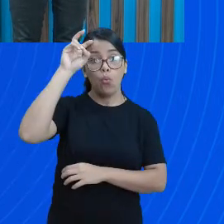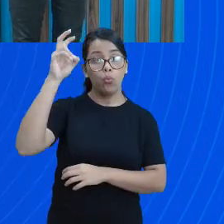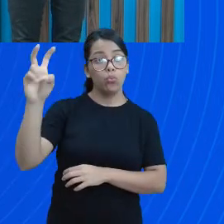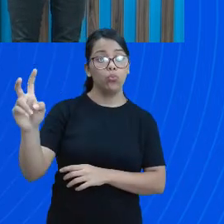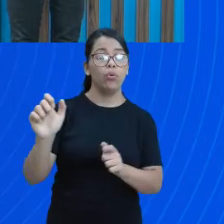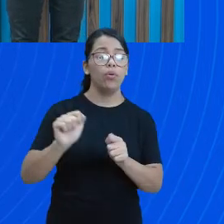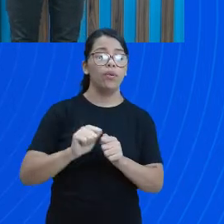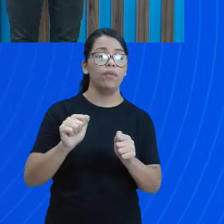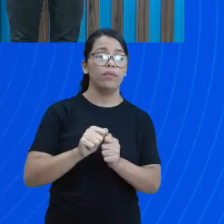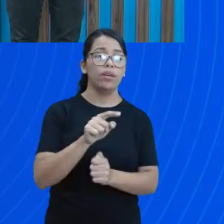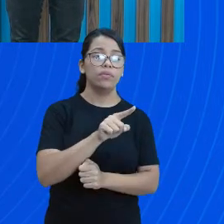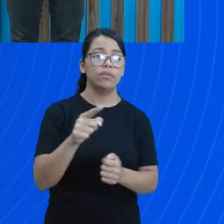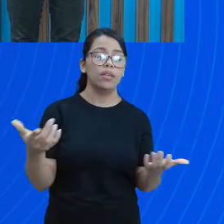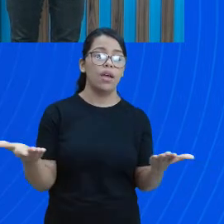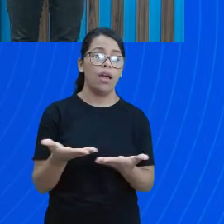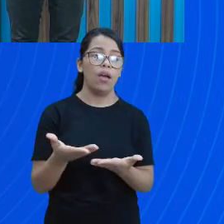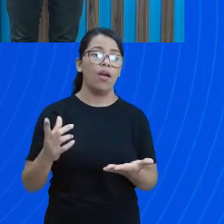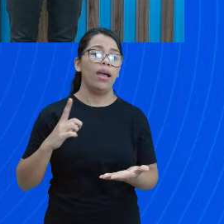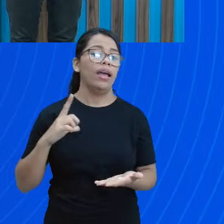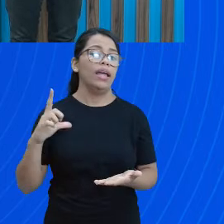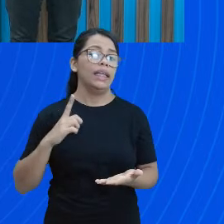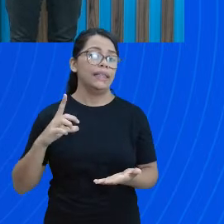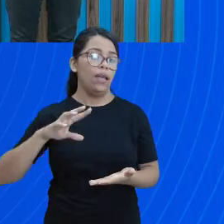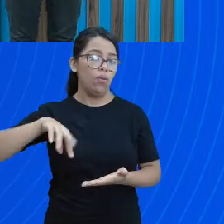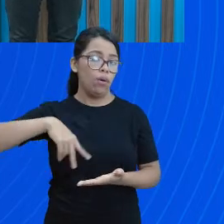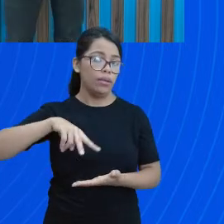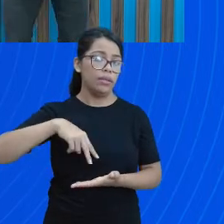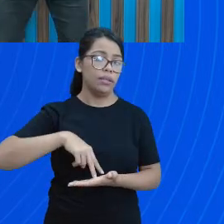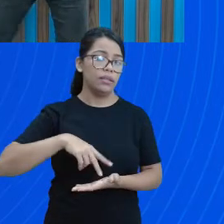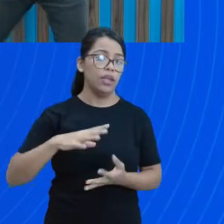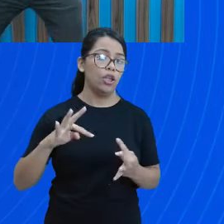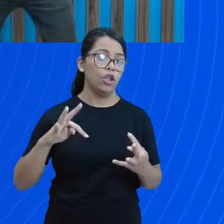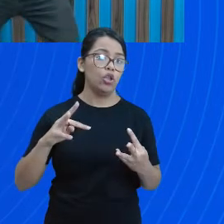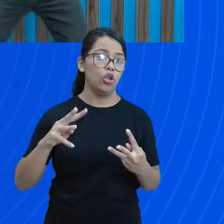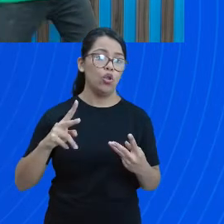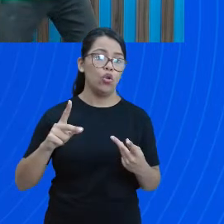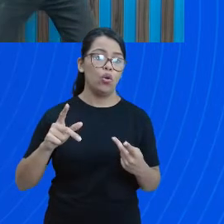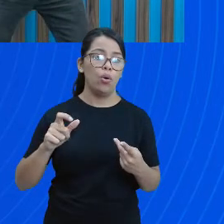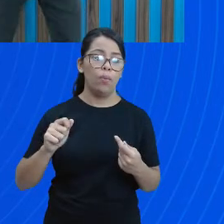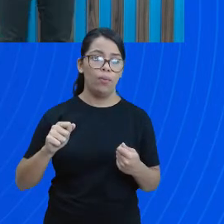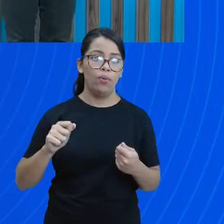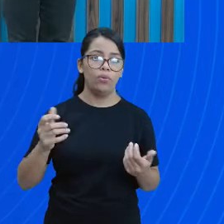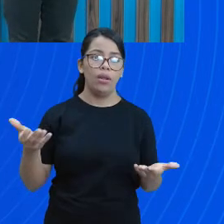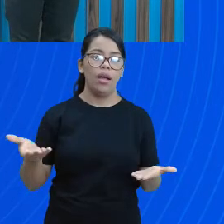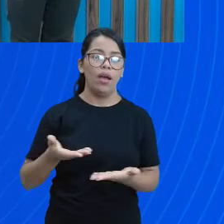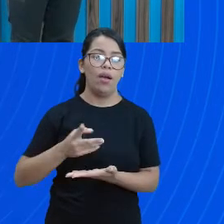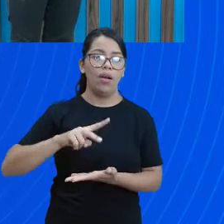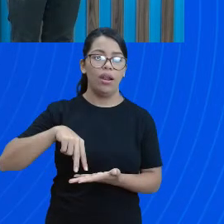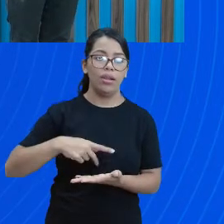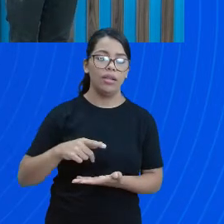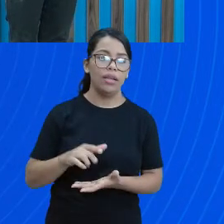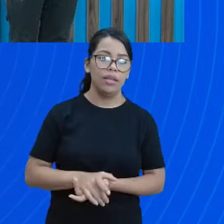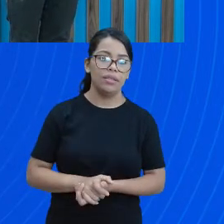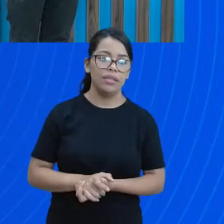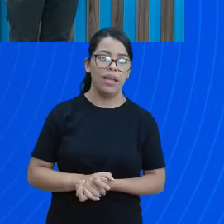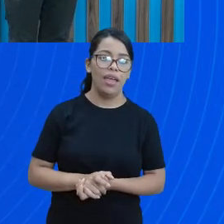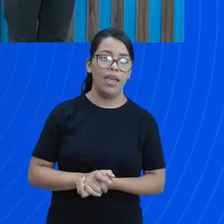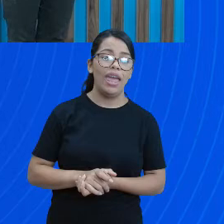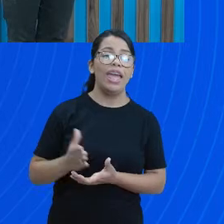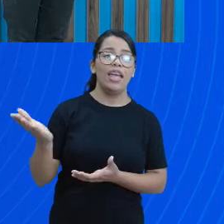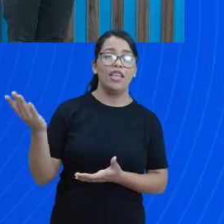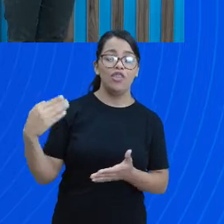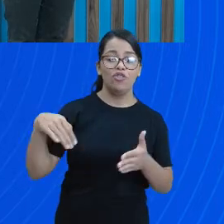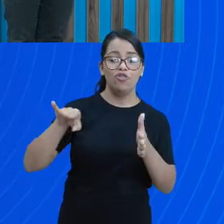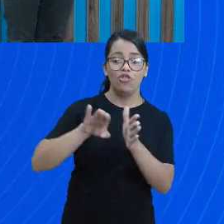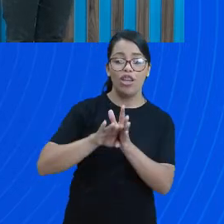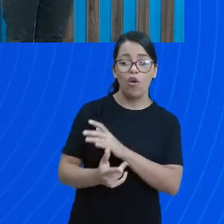com que vocês hoje tenham uma dancinha que vocês vão ver que todo mundo está dançando. Que veio lá do outro lado do mundo e todo mundo dança